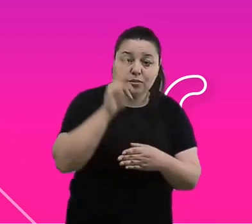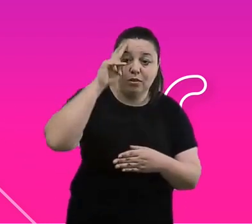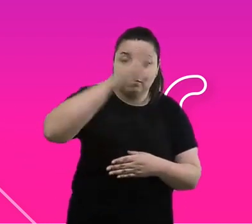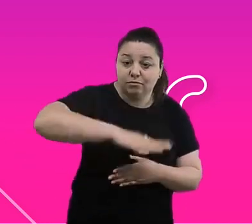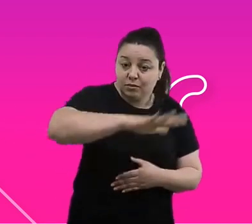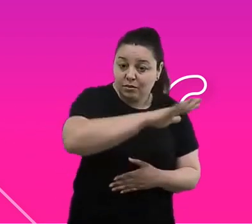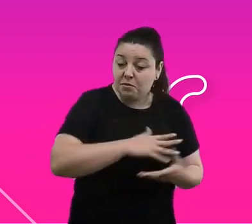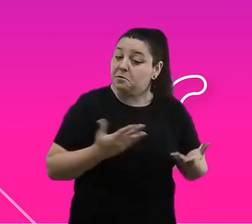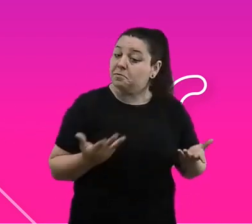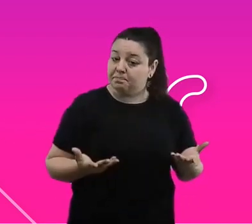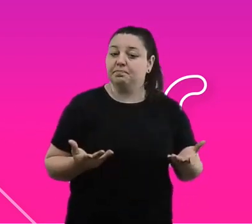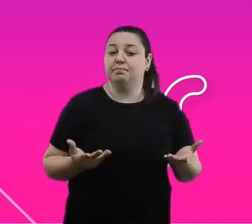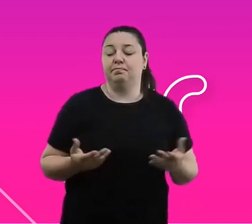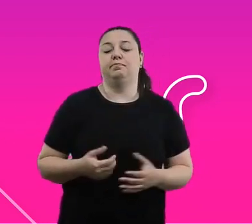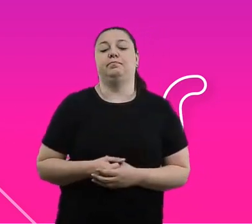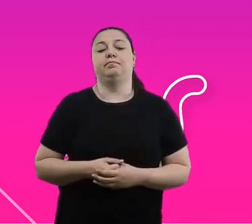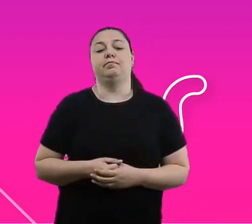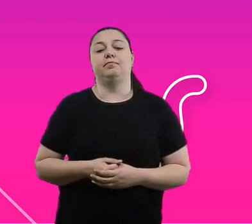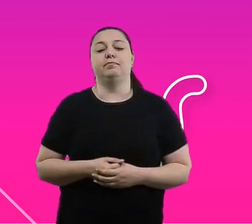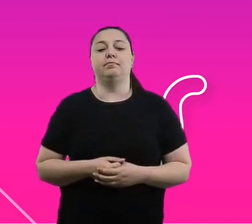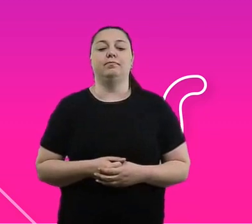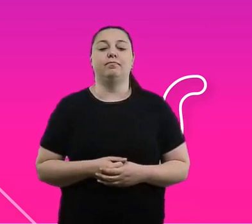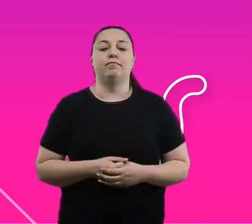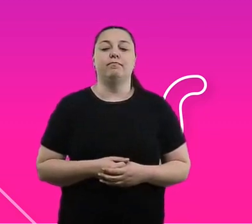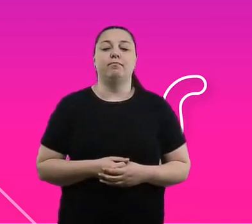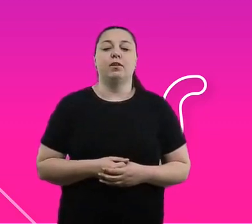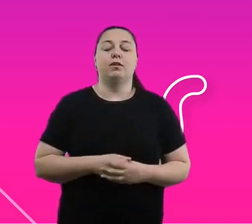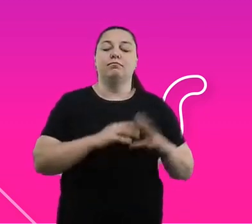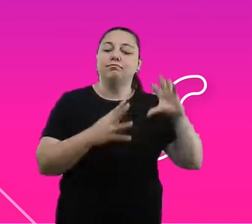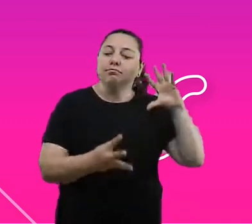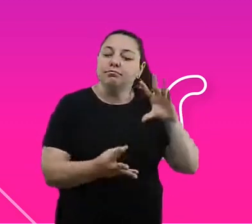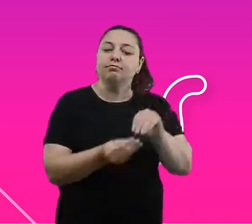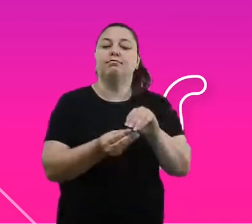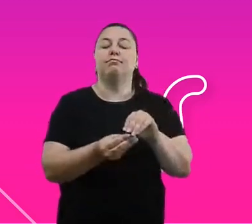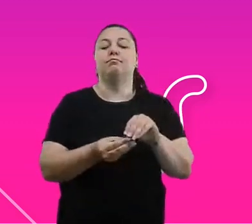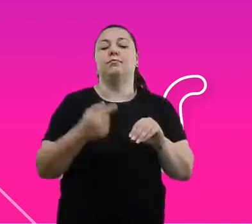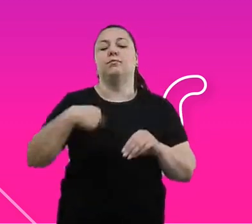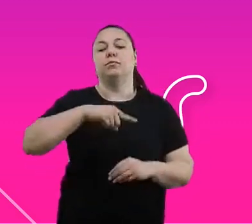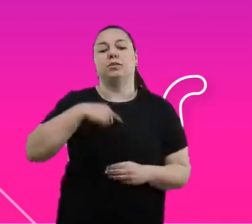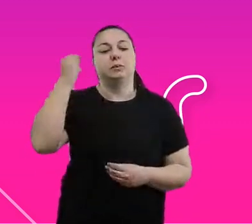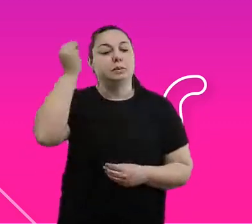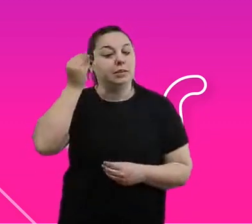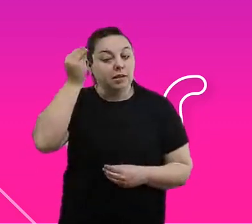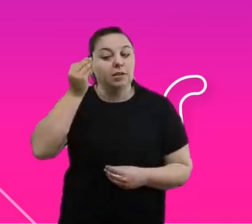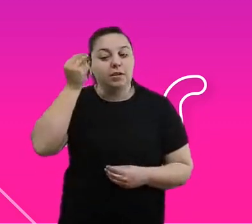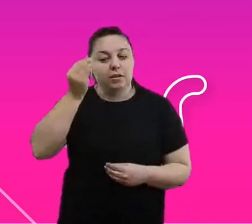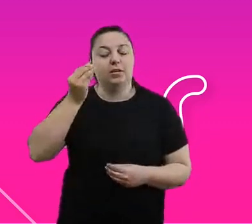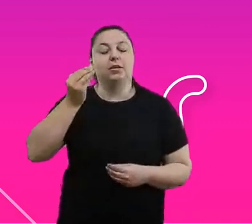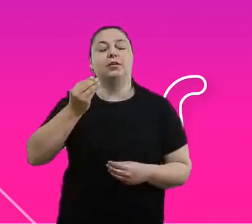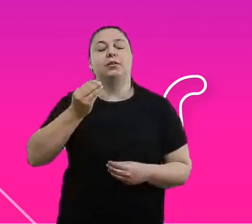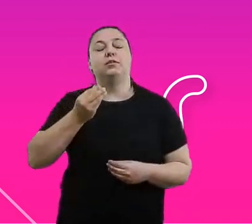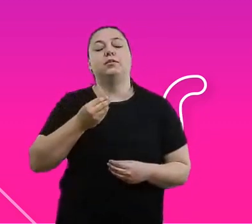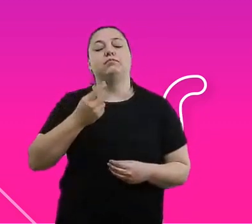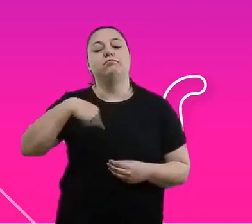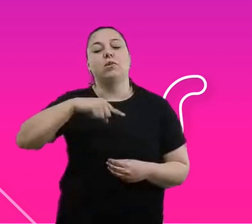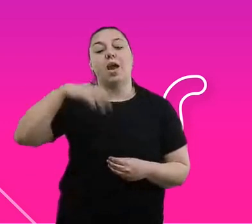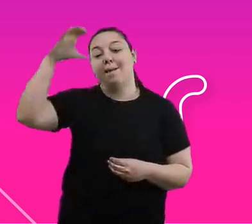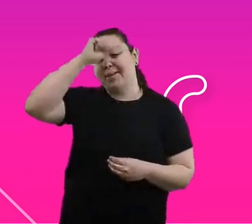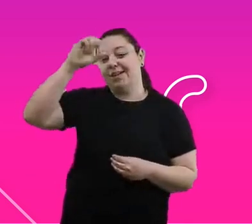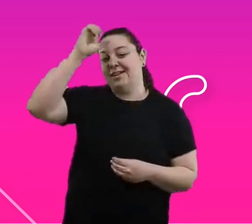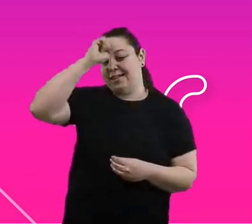afetado foi da agricultura, que não parou muito e, ao mesmo tempo, se beneficia de uma alta do dólar, né, que acaba